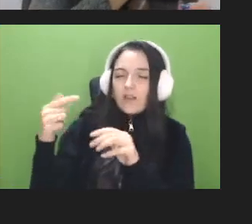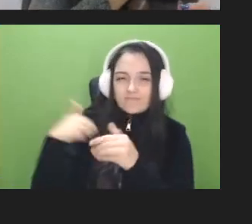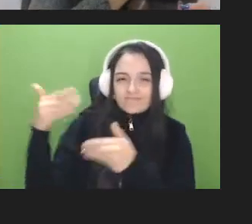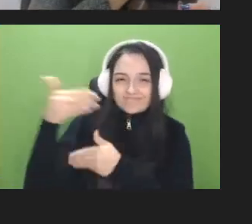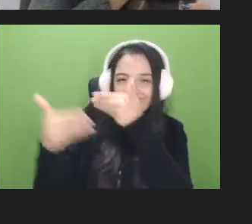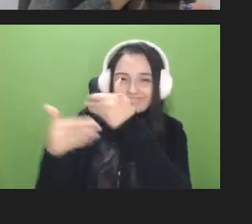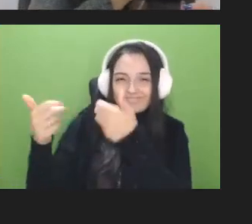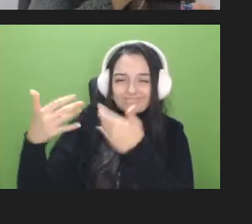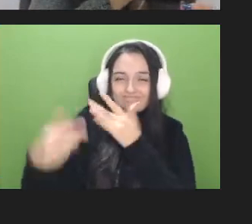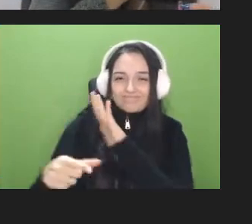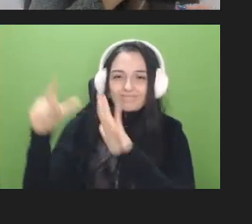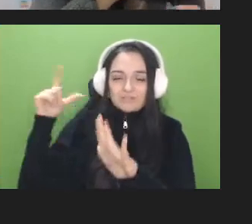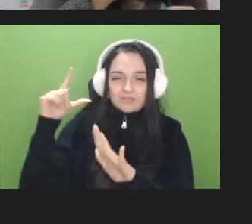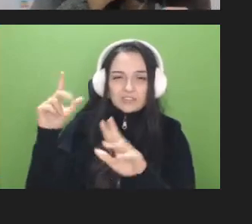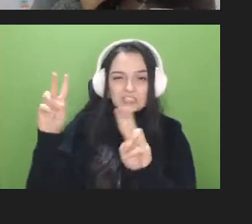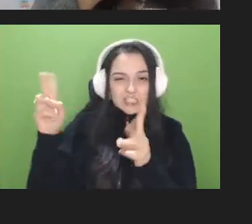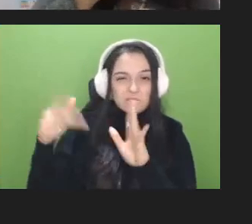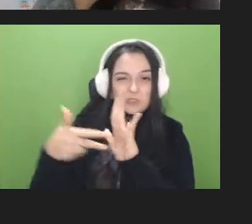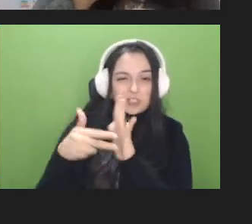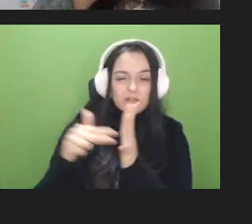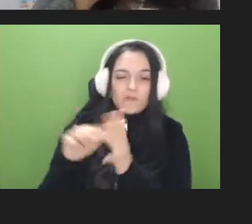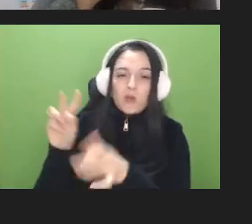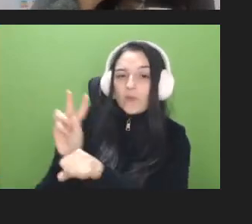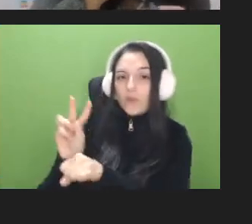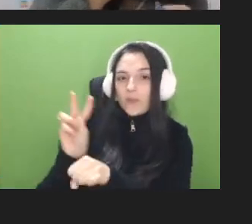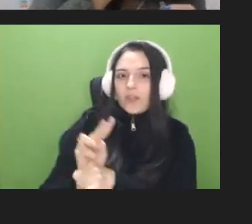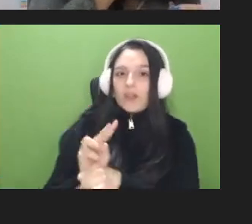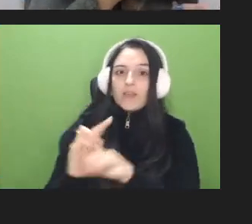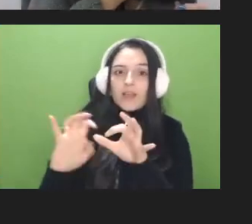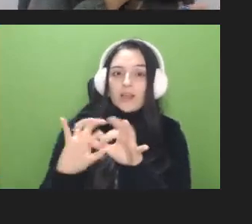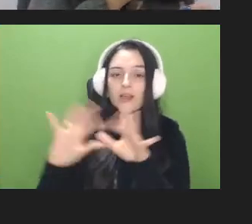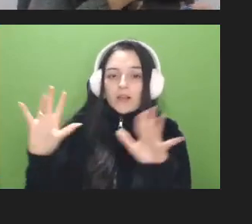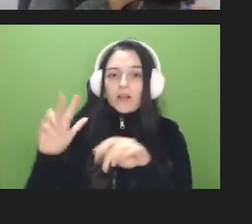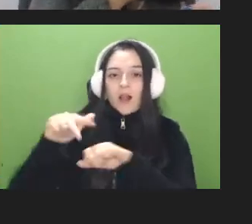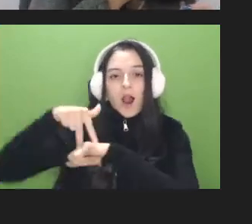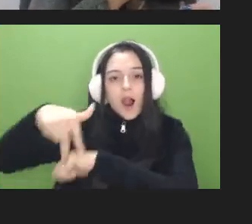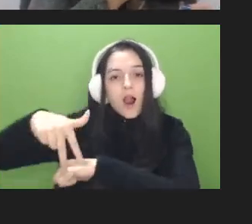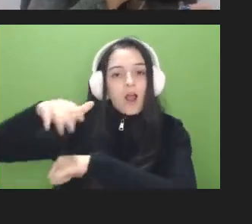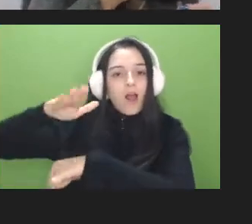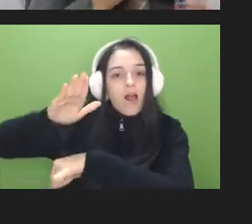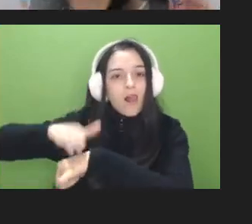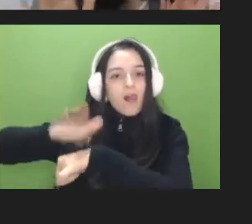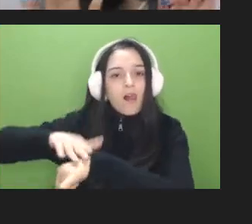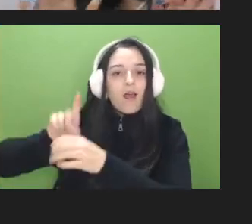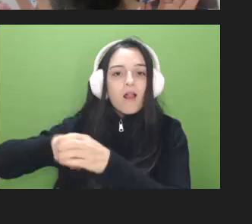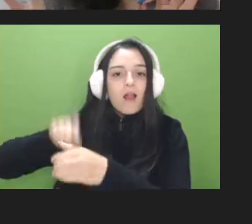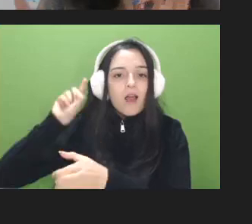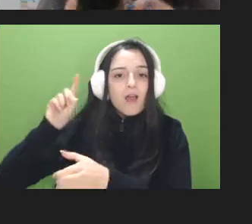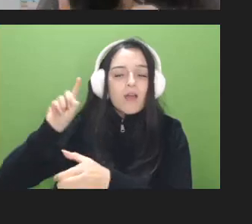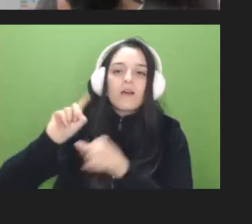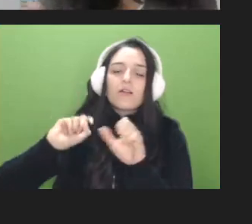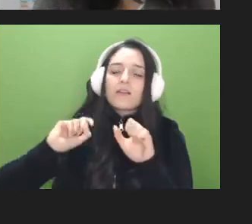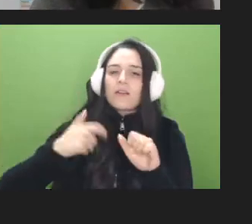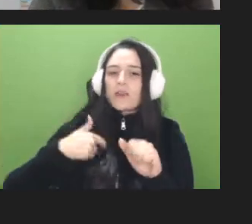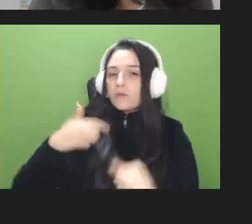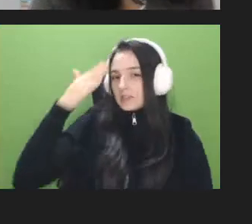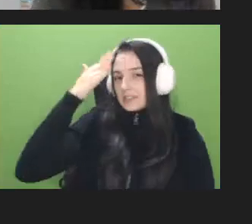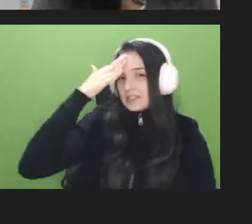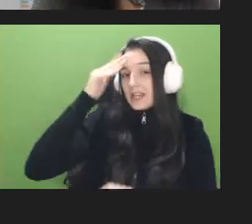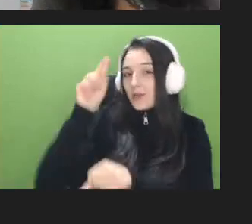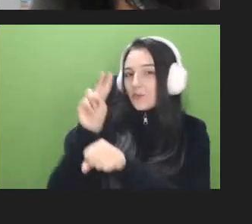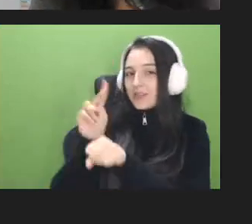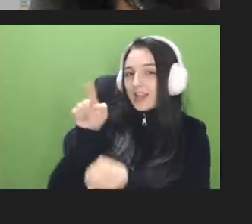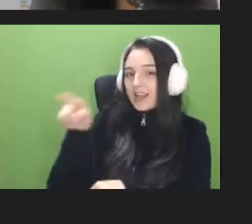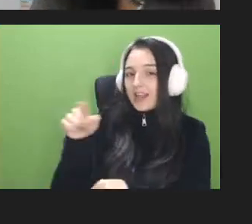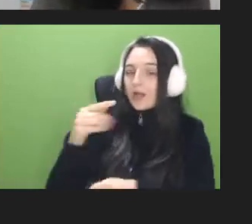liberdade, de um reconhecimento, né, de uma emancipação. Eu saber cuidar do outro, entendendo até onde vai meu espaço